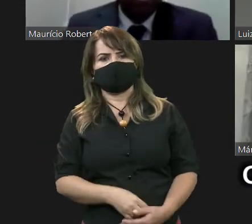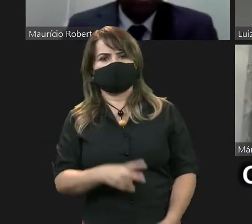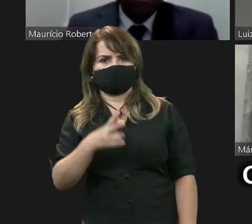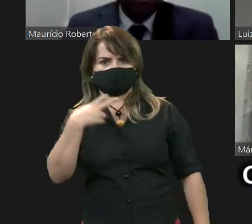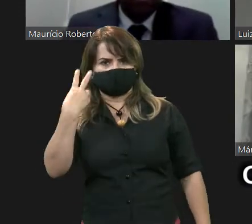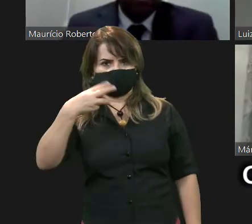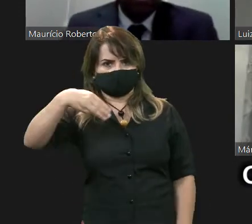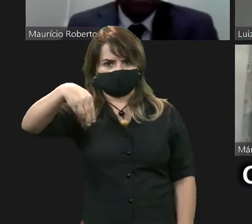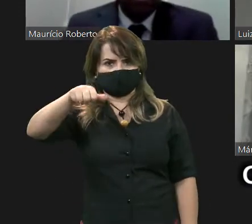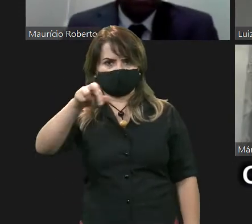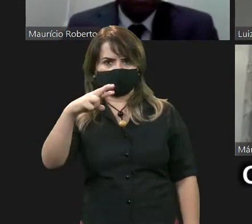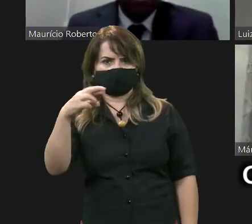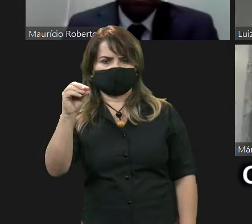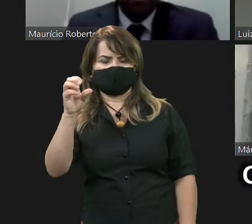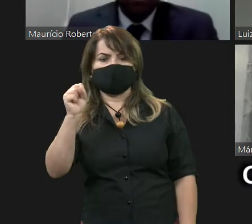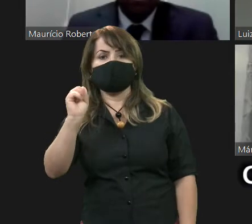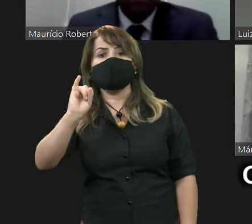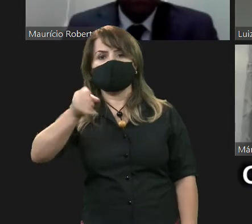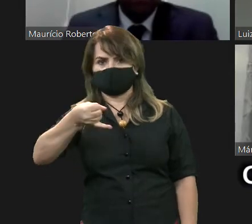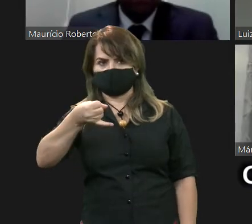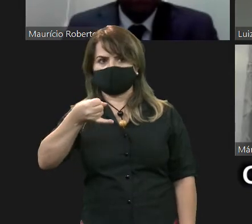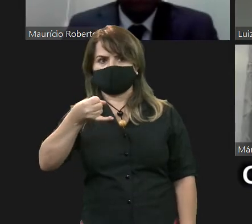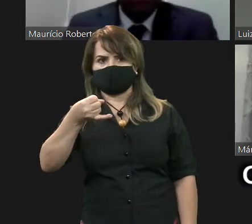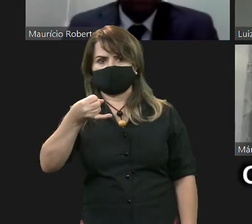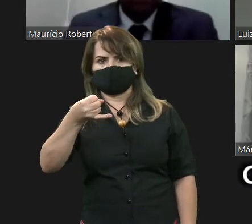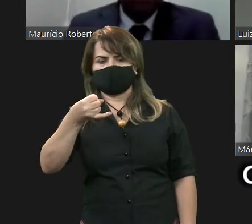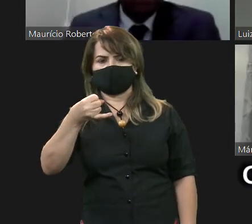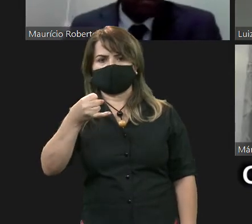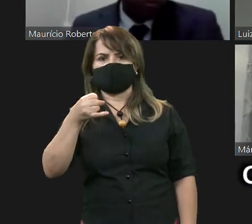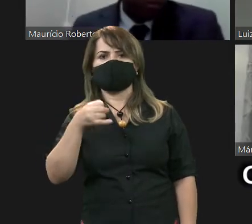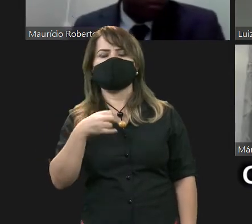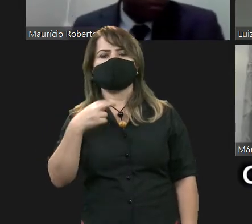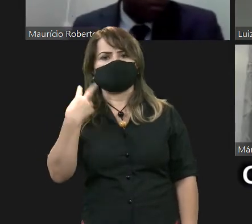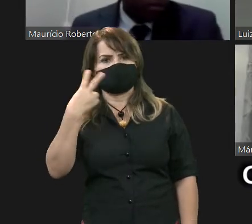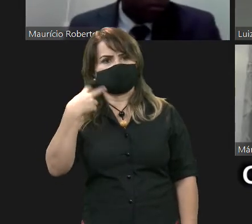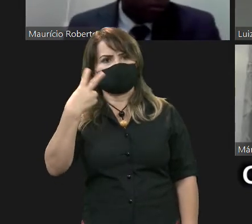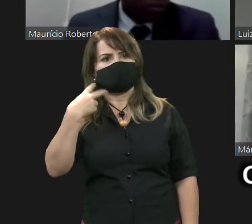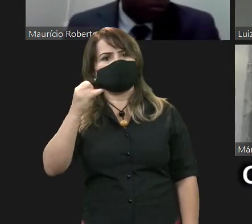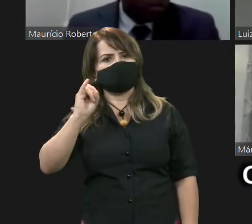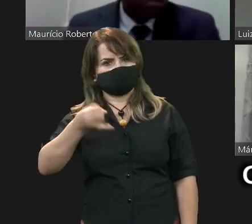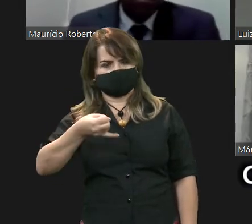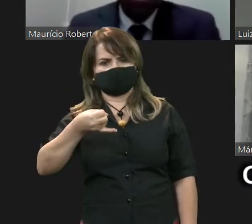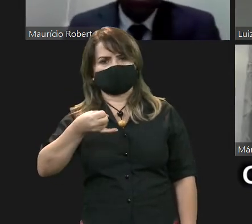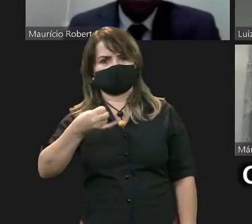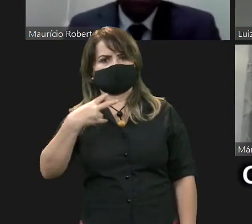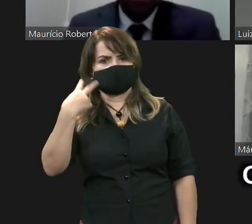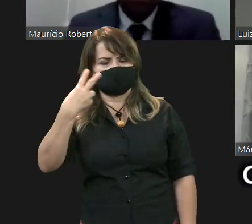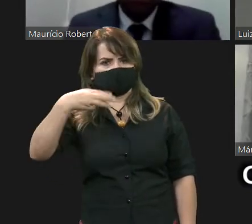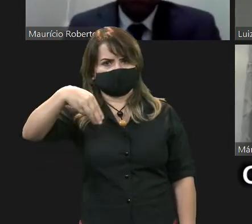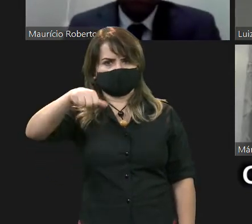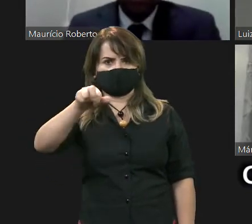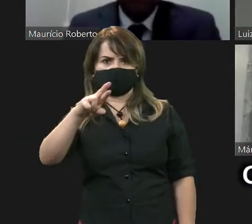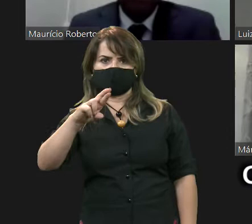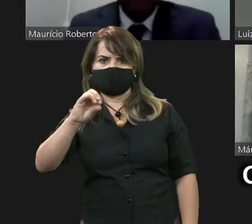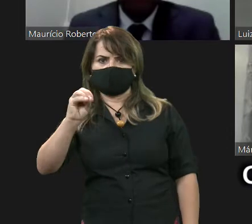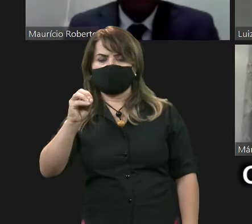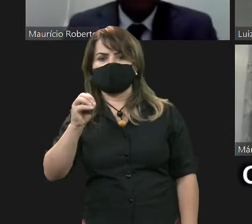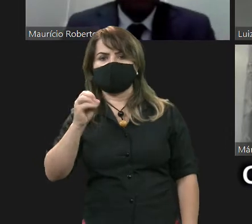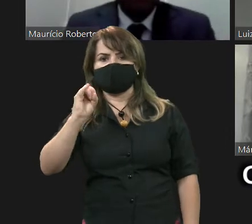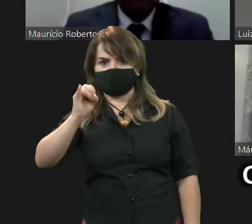Vereador Marcos Custódio. Sim. Vereador Mário Coraine Júnior.